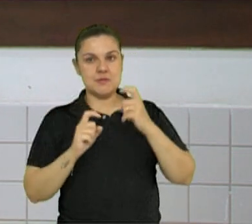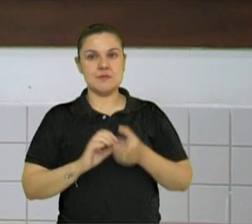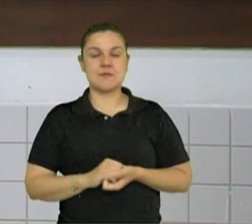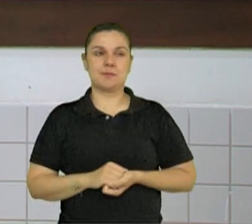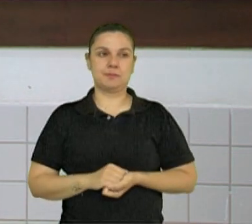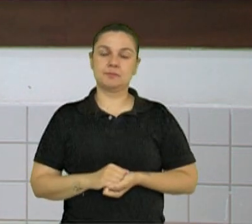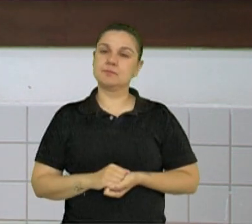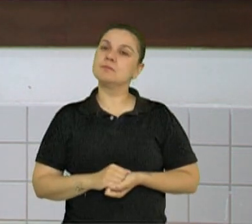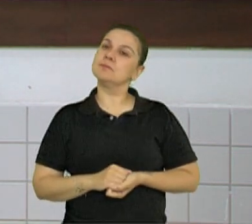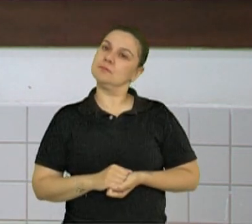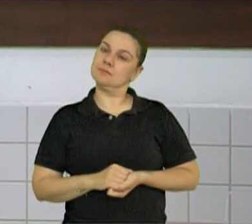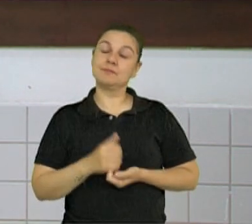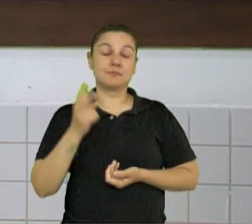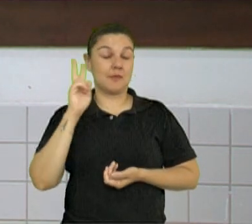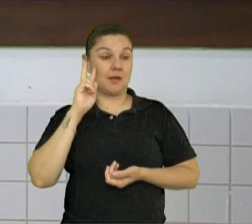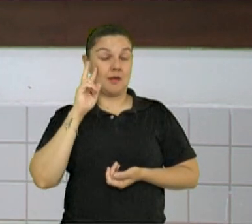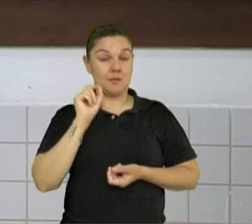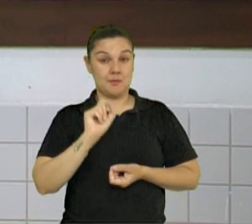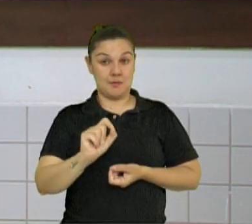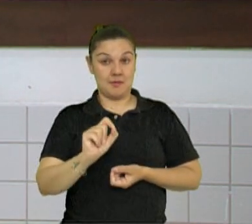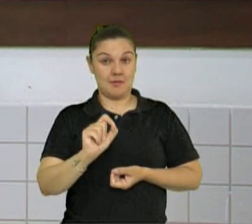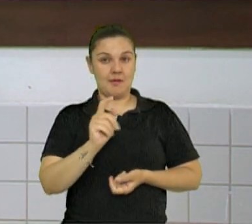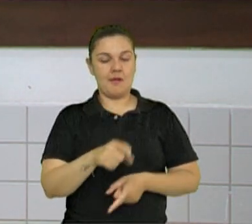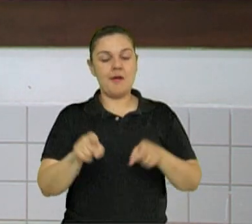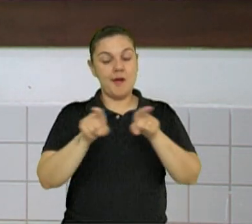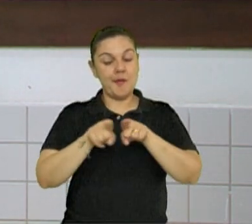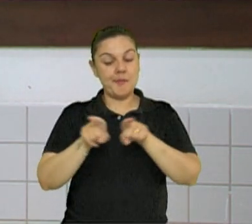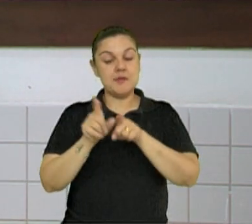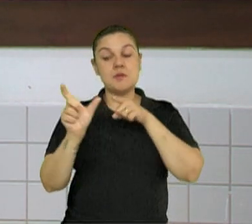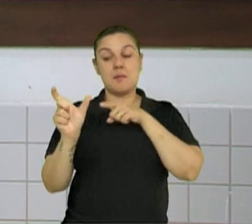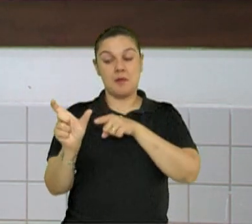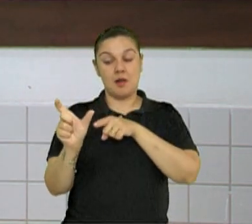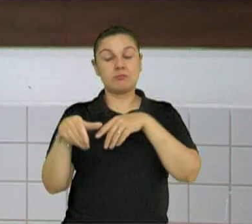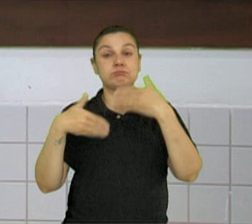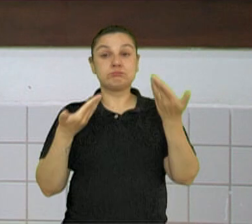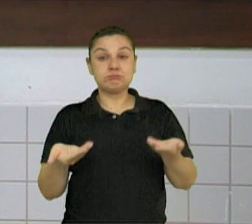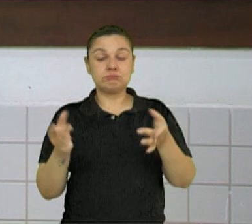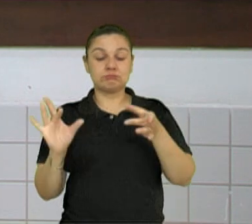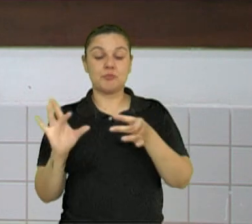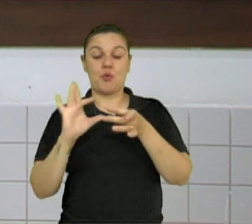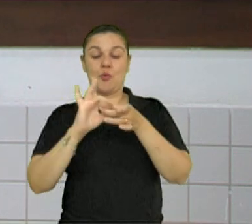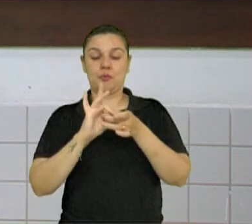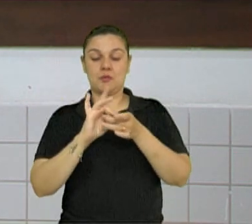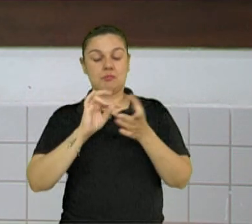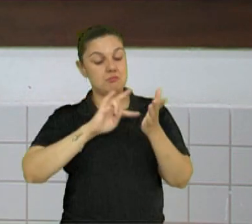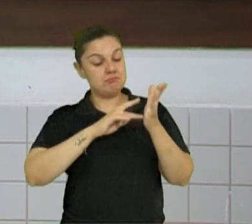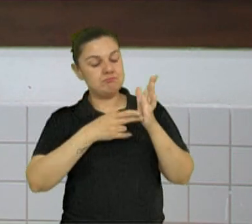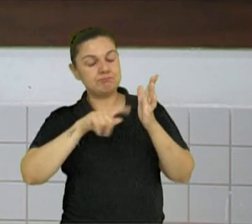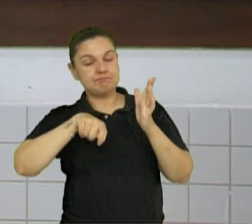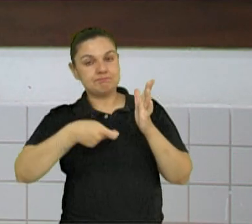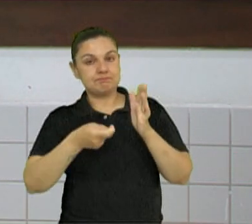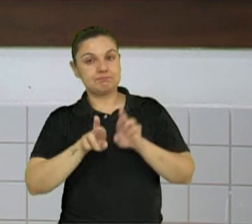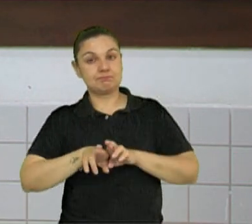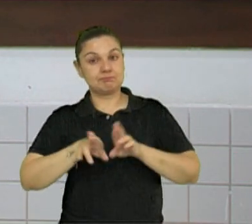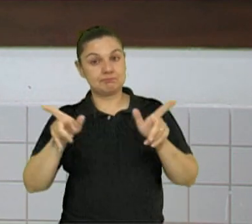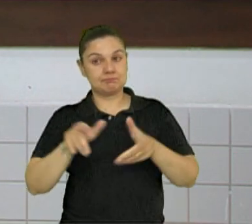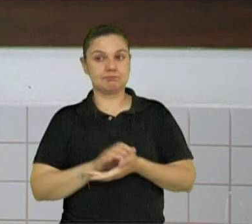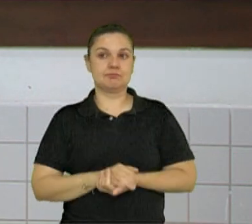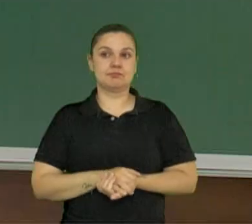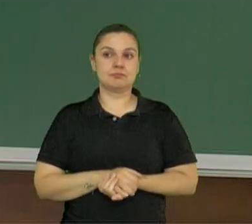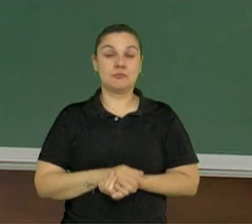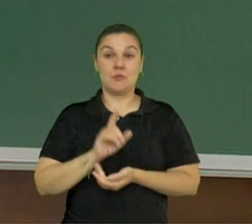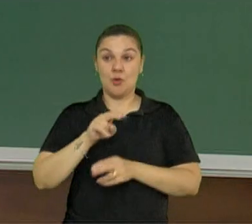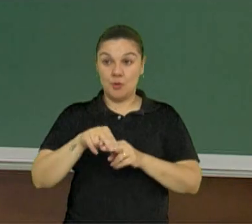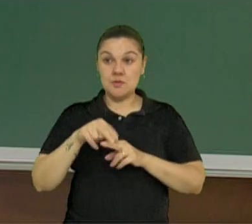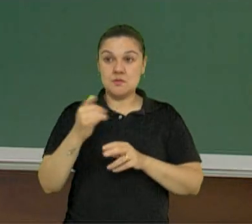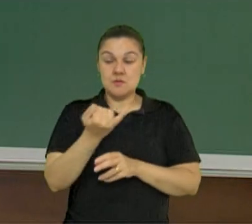ou expressão. Lembrando que a mesma palavra, dependendo do contexto, pode ter sentidos diferentes. Por isso que é importante